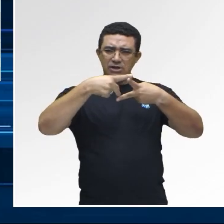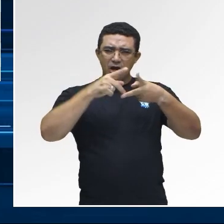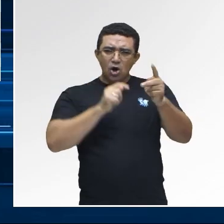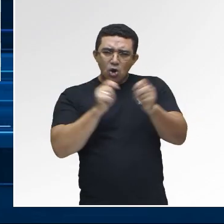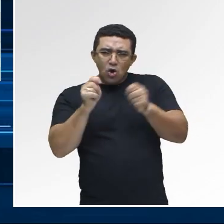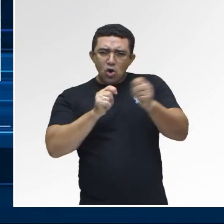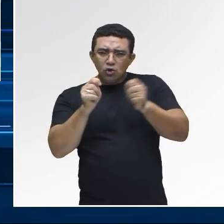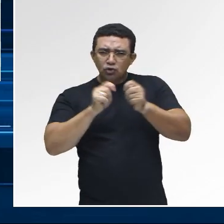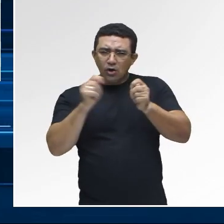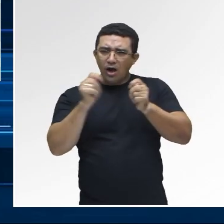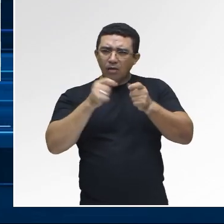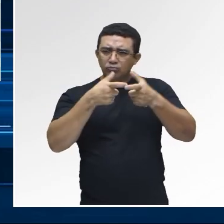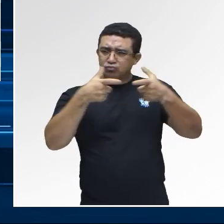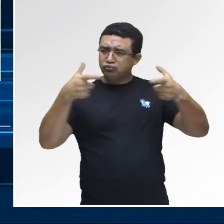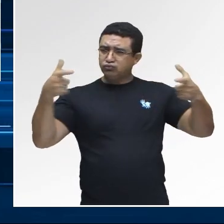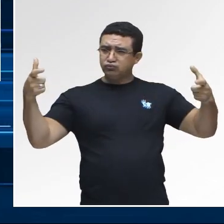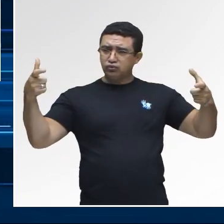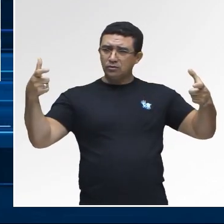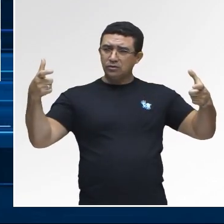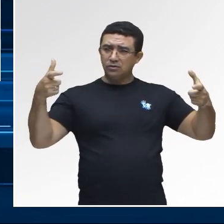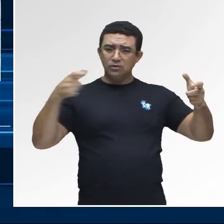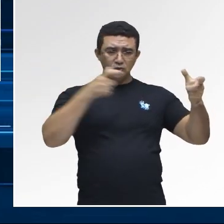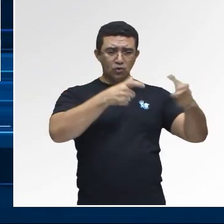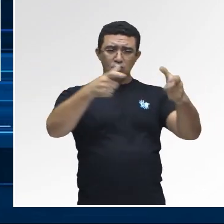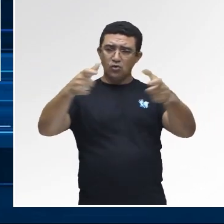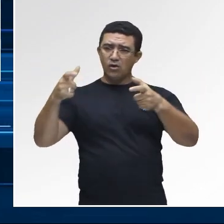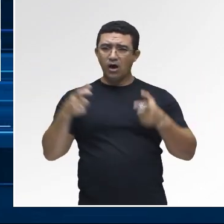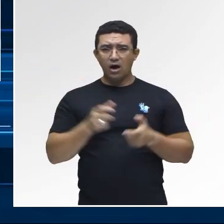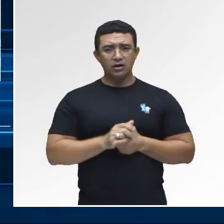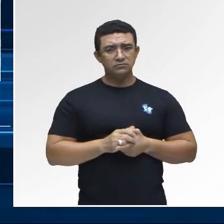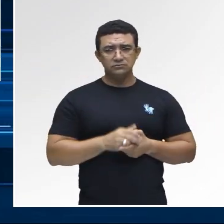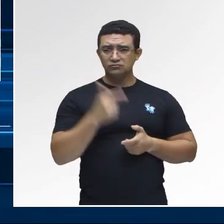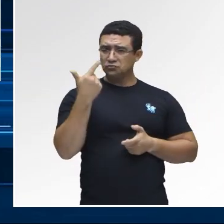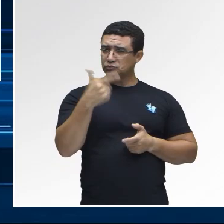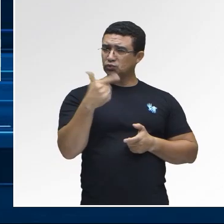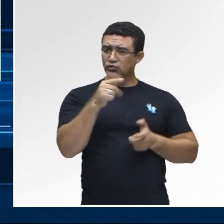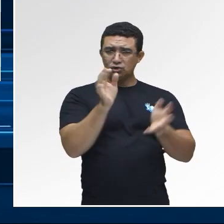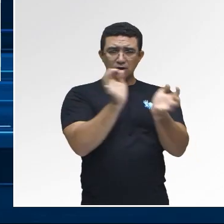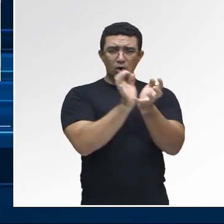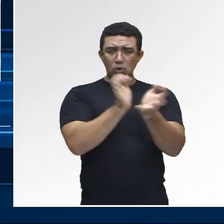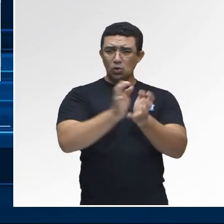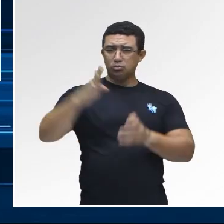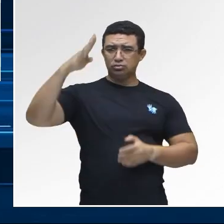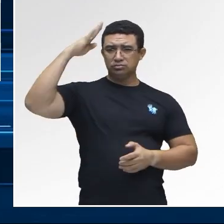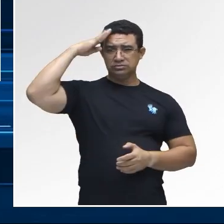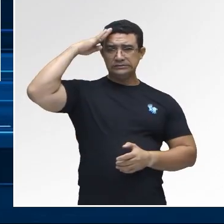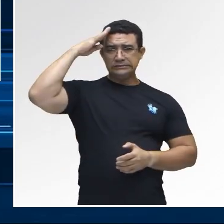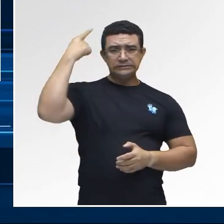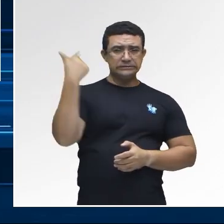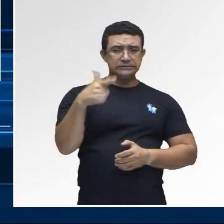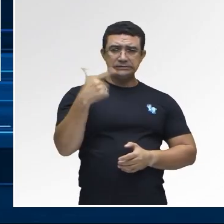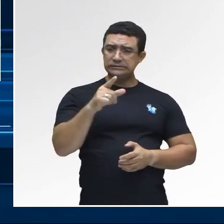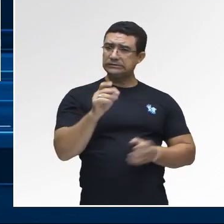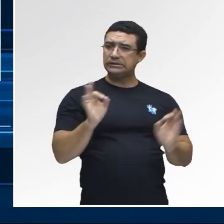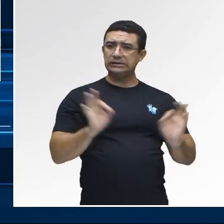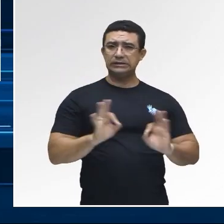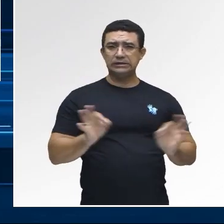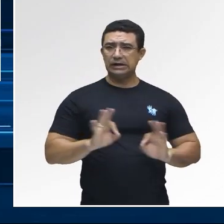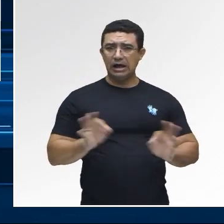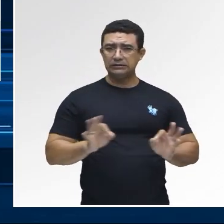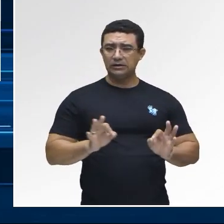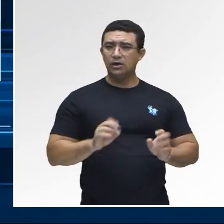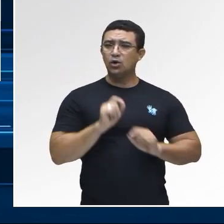território? Não tinha exército, né, minha gente? Como é que ele ia dar conta do exército? Observar se o exército estava fazendo